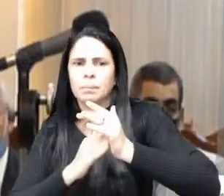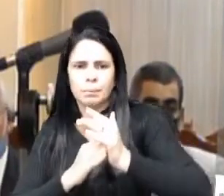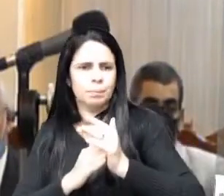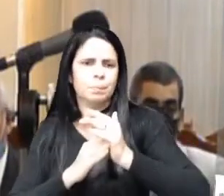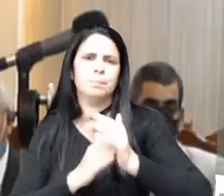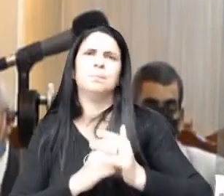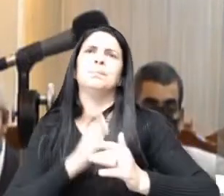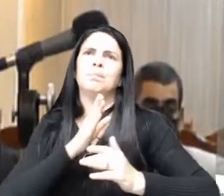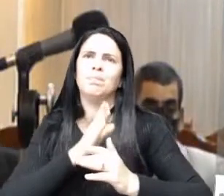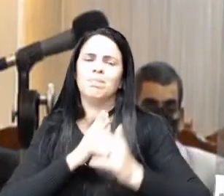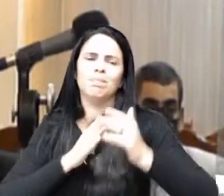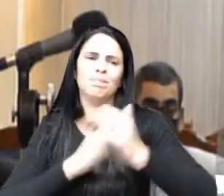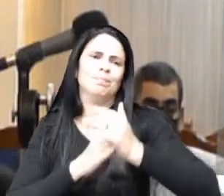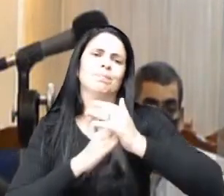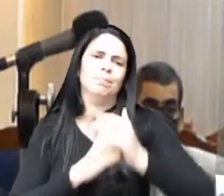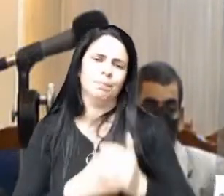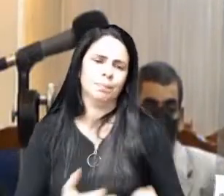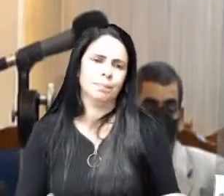interrompidas.